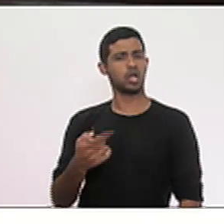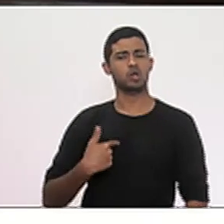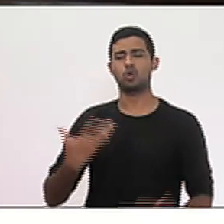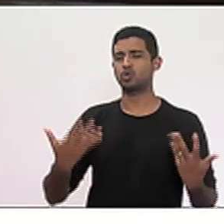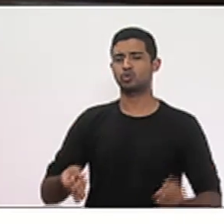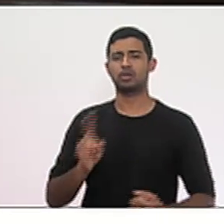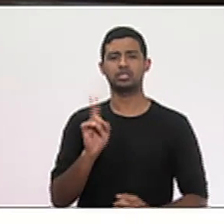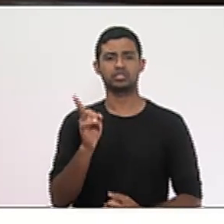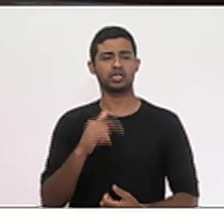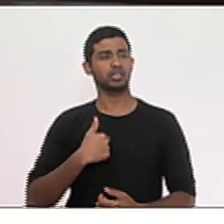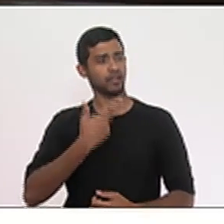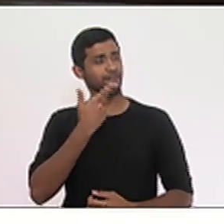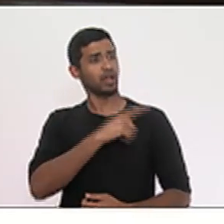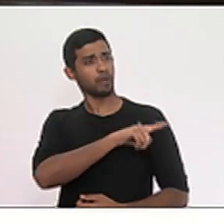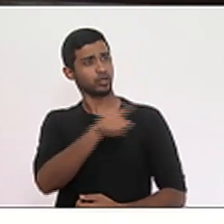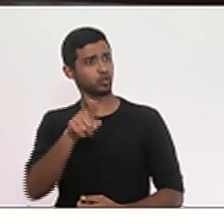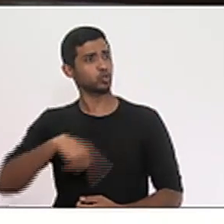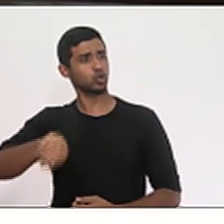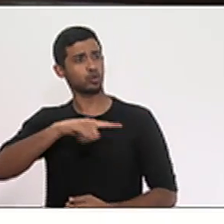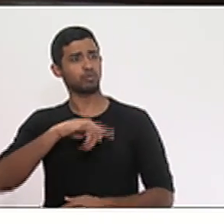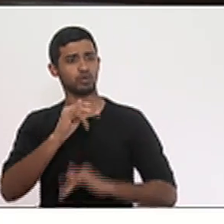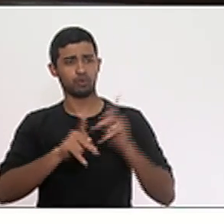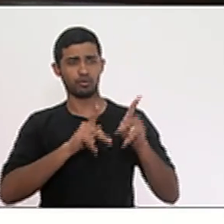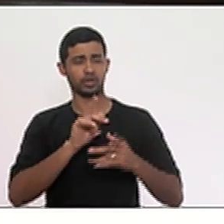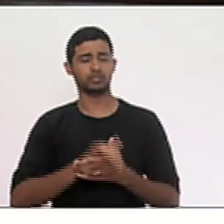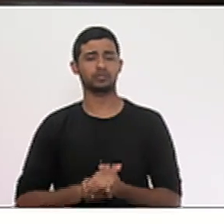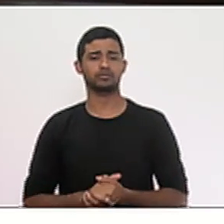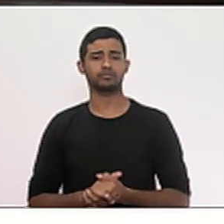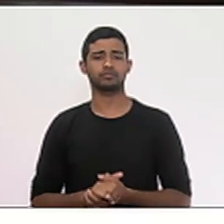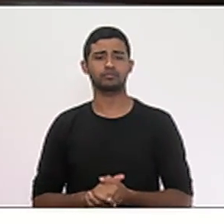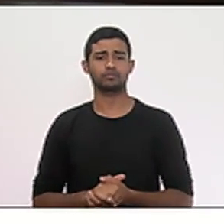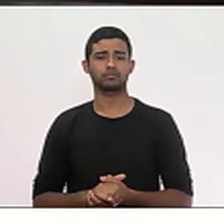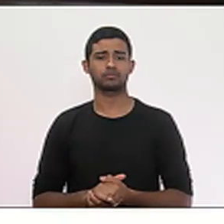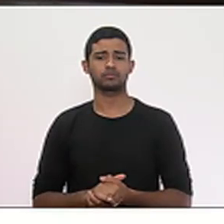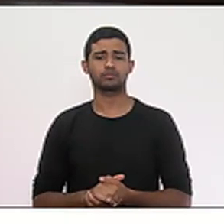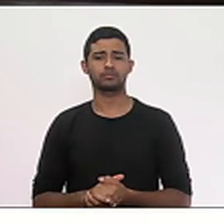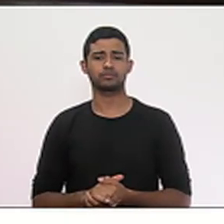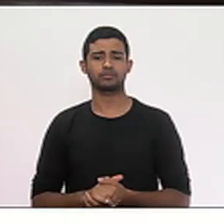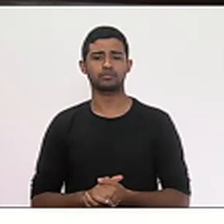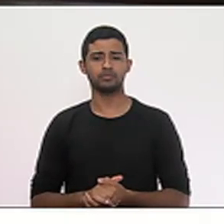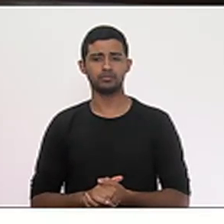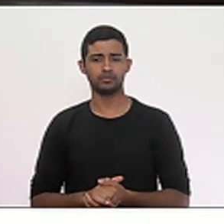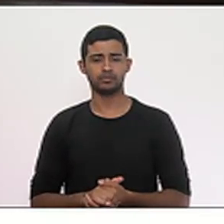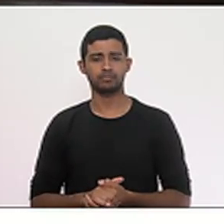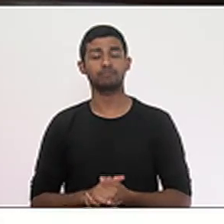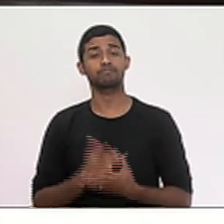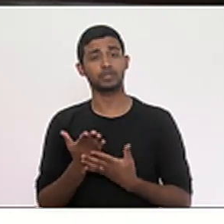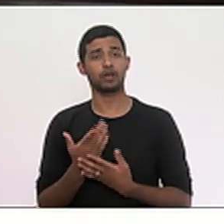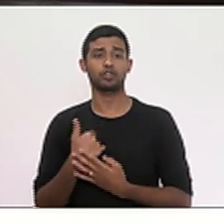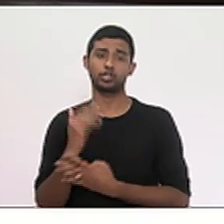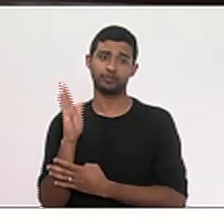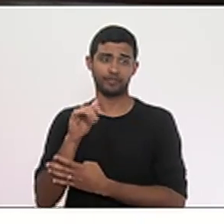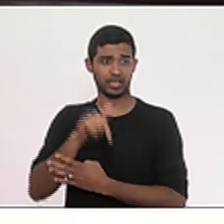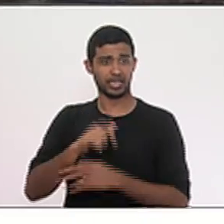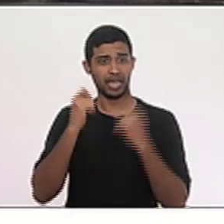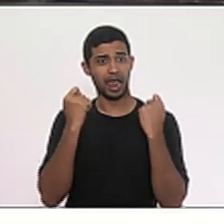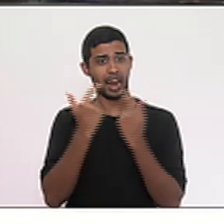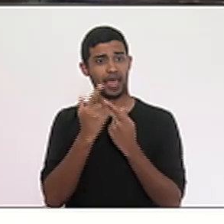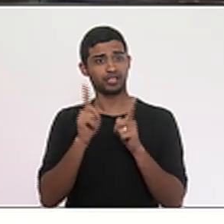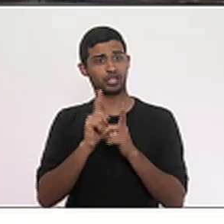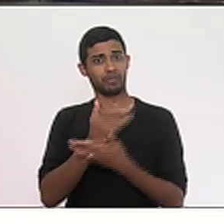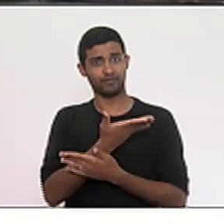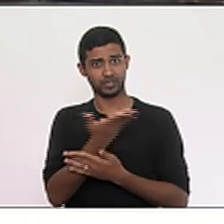do Rio de Janeiro. Então, nós temos que cobrar, através aqui da LERJ e da população